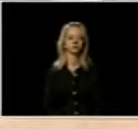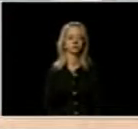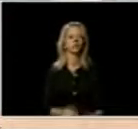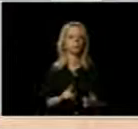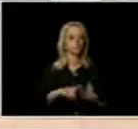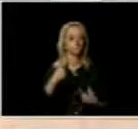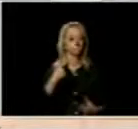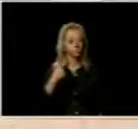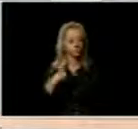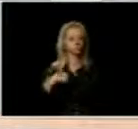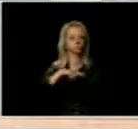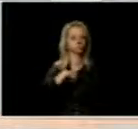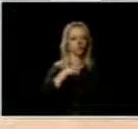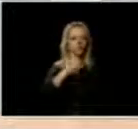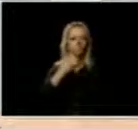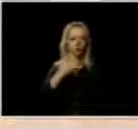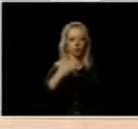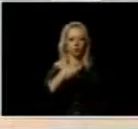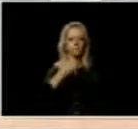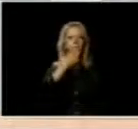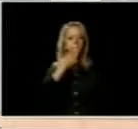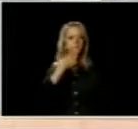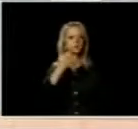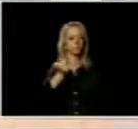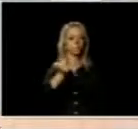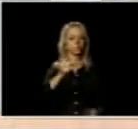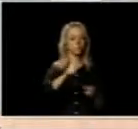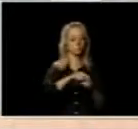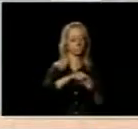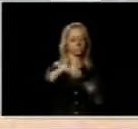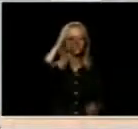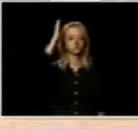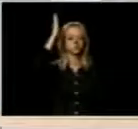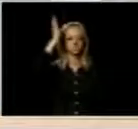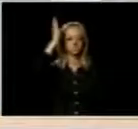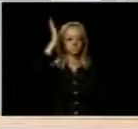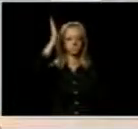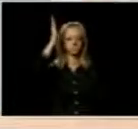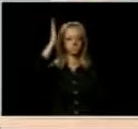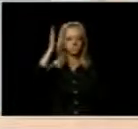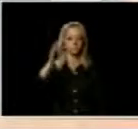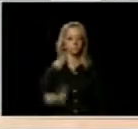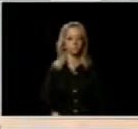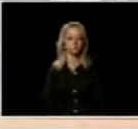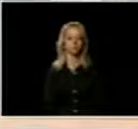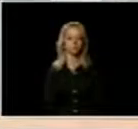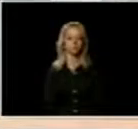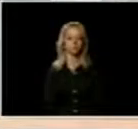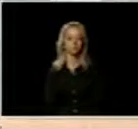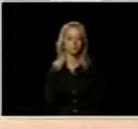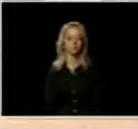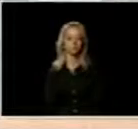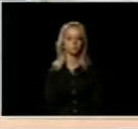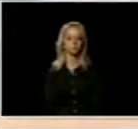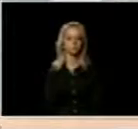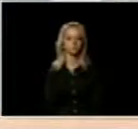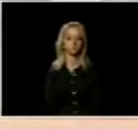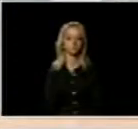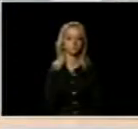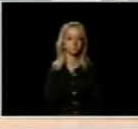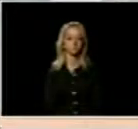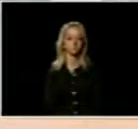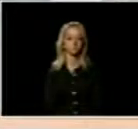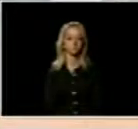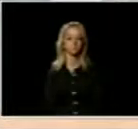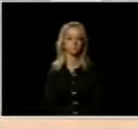reflexão, colocar esse contraponto na cabeça de cada um, de cada cidadão, e dizer que nós estamos aqui para contribuir, mas contribuir com